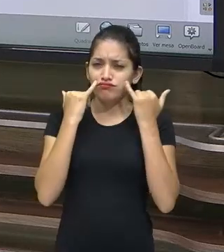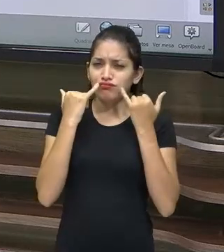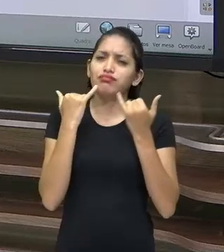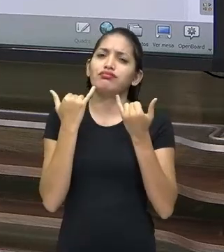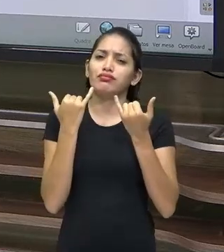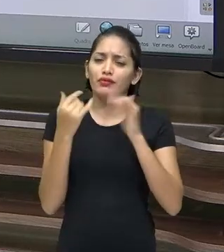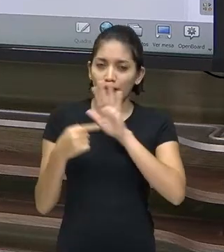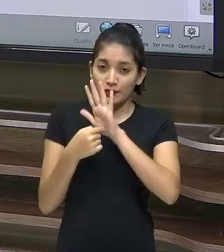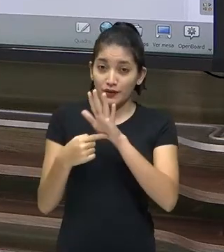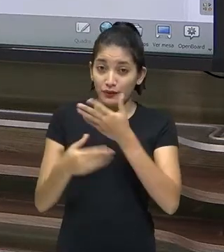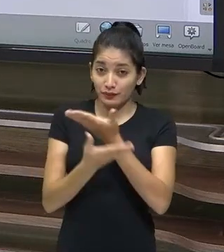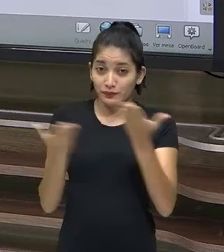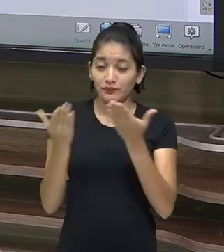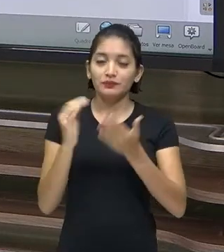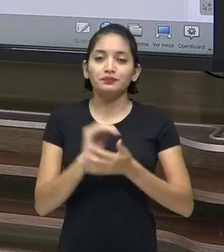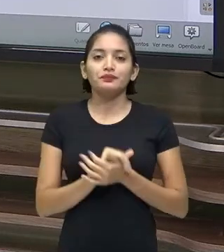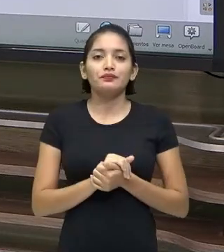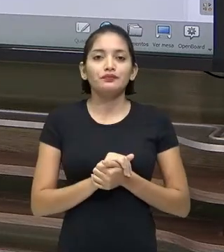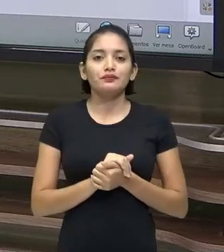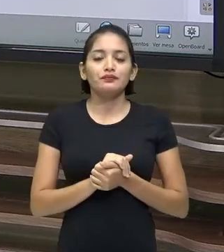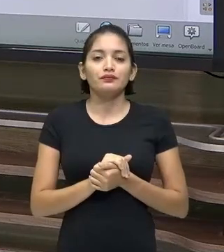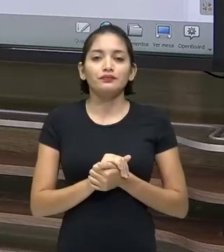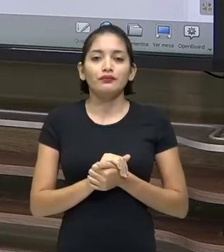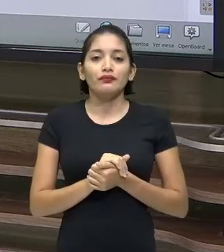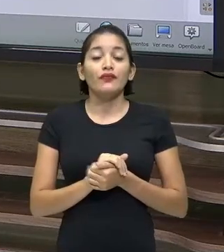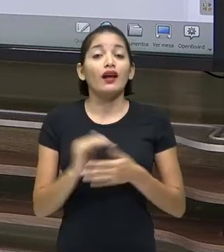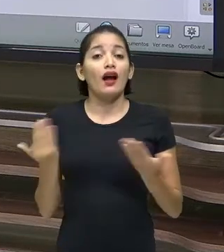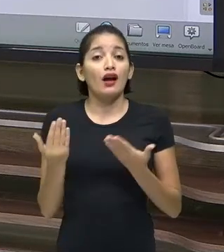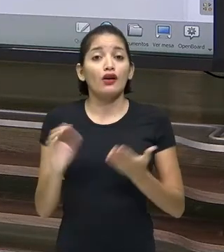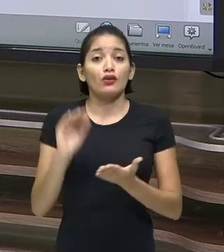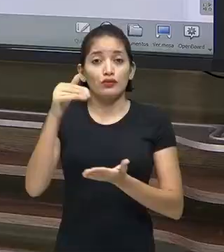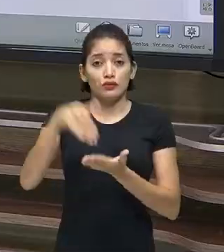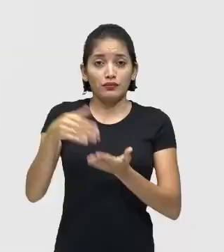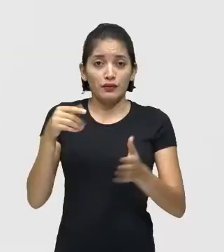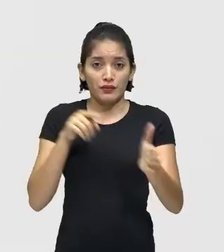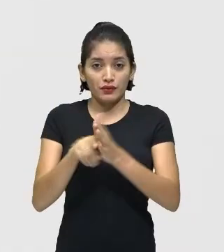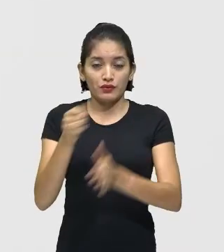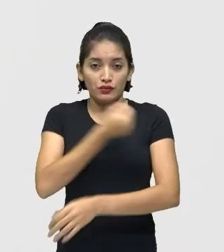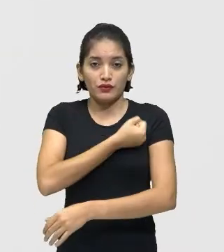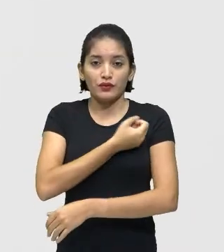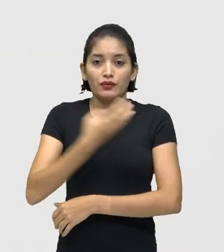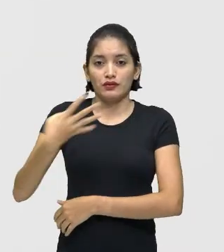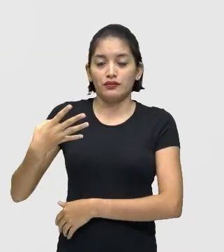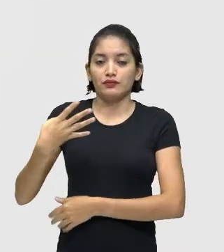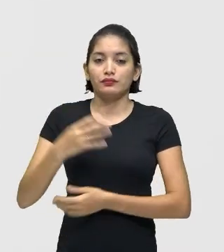foram passadas aí para vocês. Vamos agora para a nossa última questão, a questão de número 4.